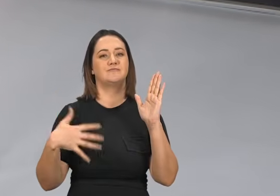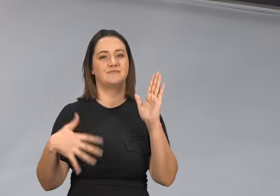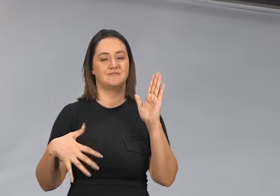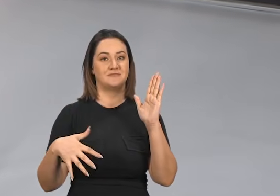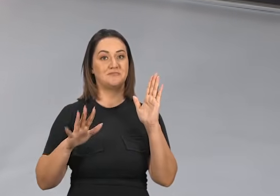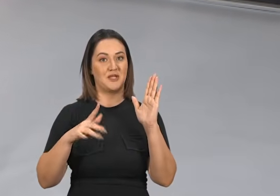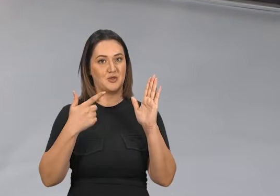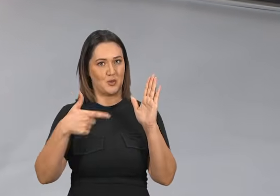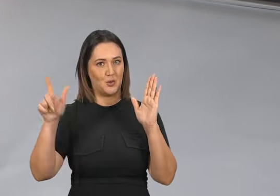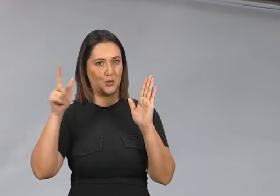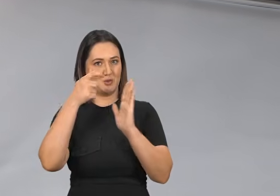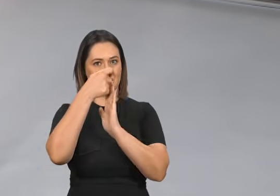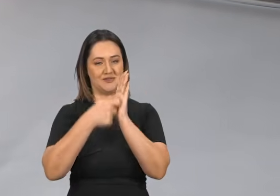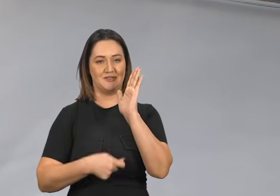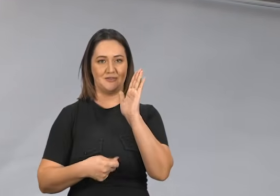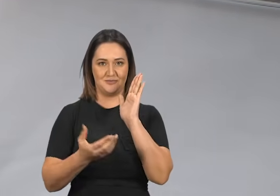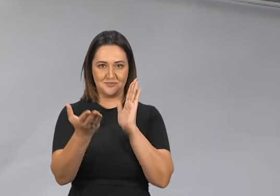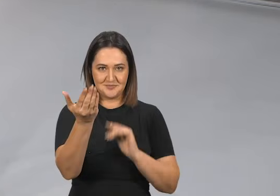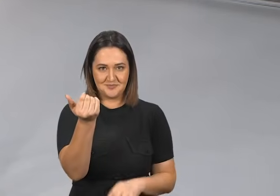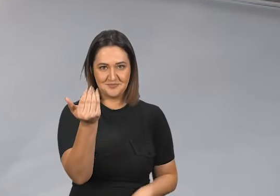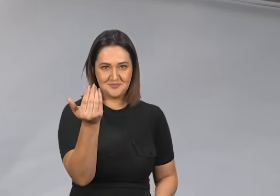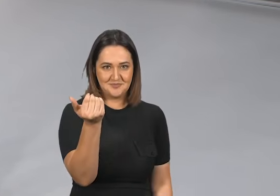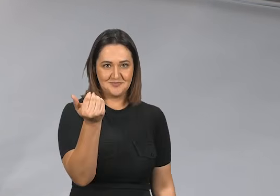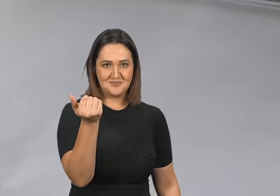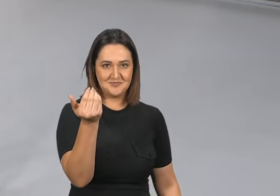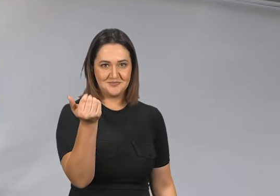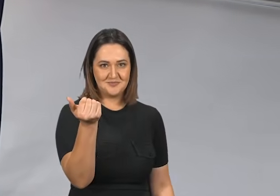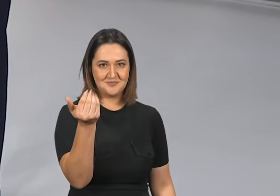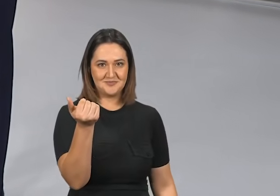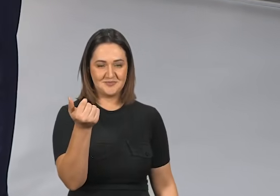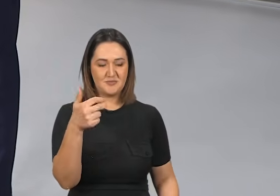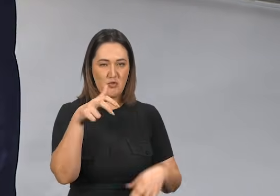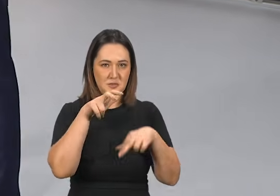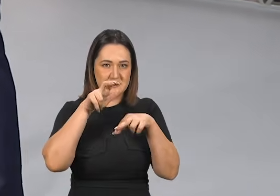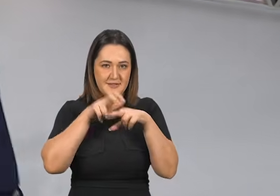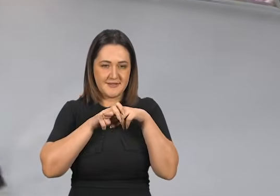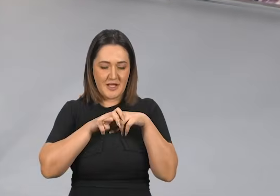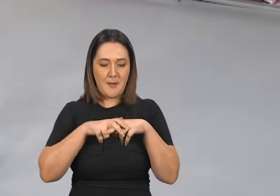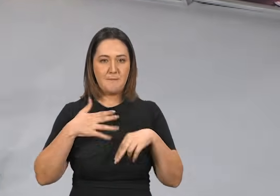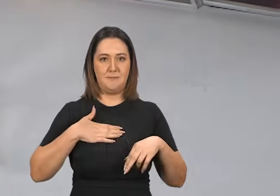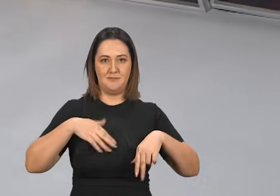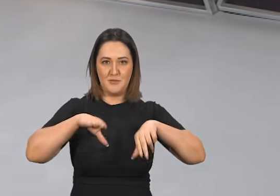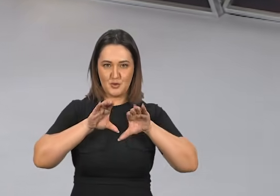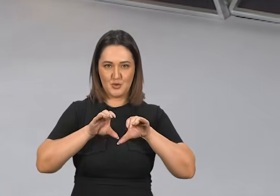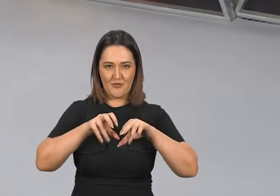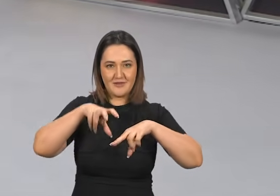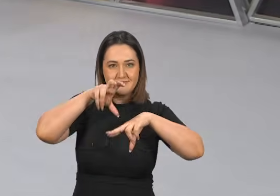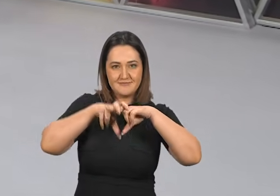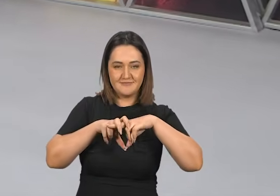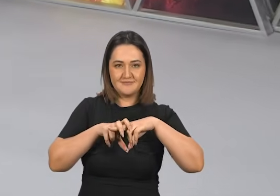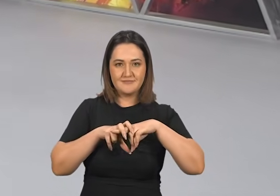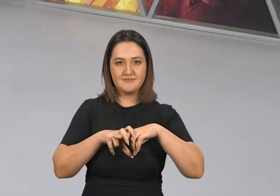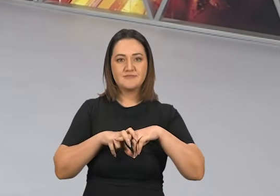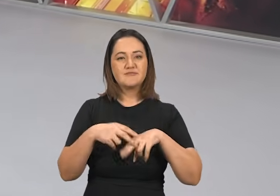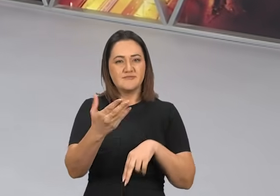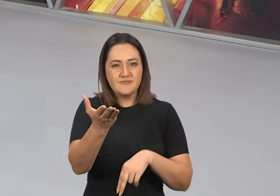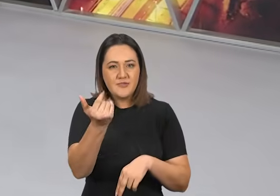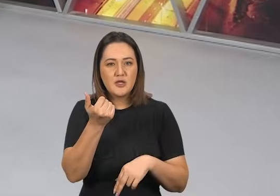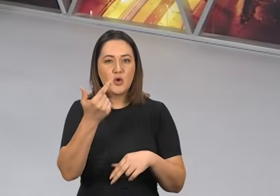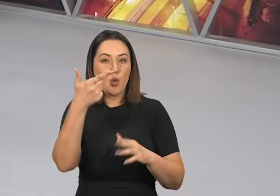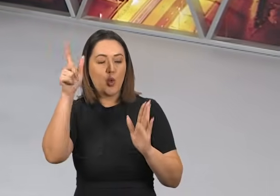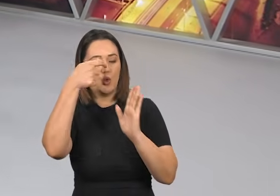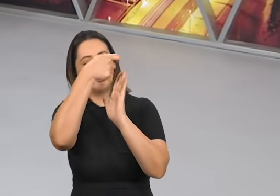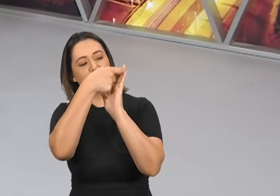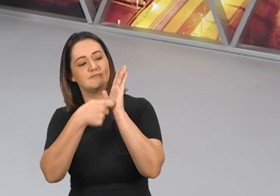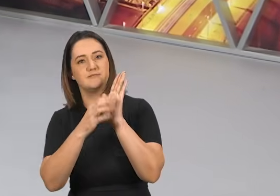assunto. Mas eu vou lhe mostrar mais um texto bíblico. Vem cá, chega mais perto. Vamos sentar aqui no meu sofá e eu quero te mostrar